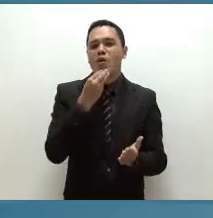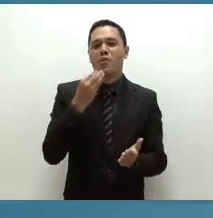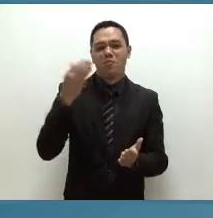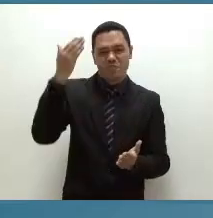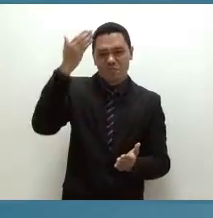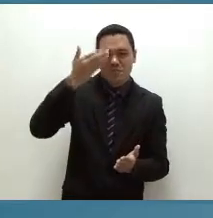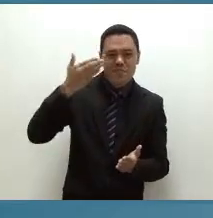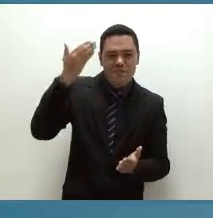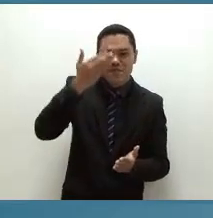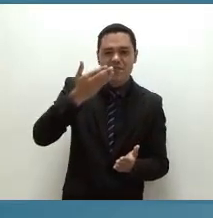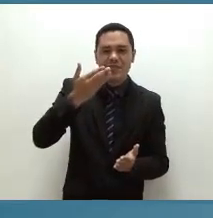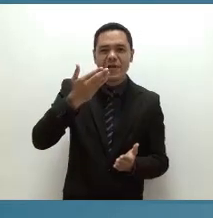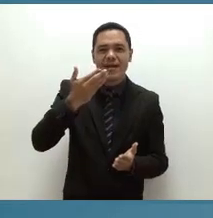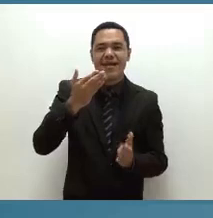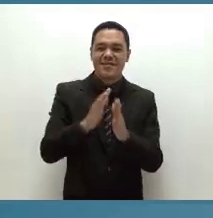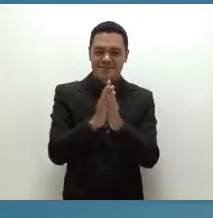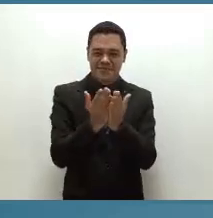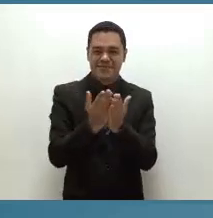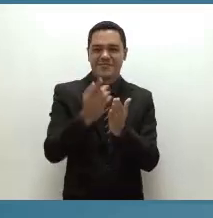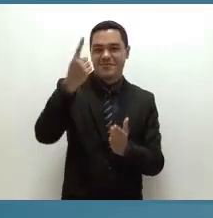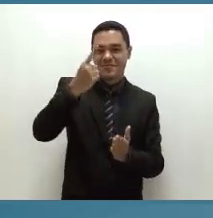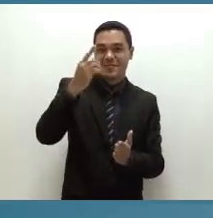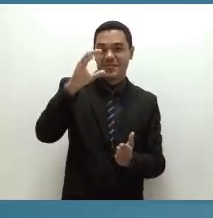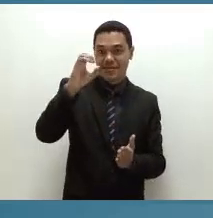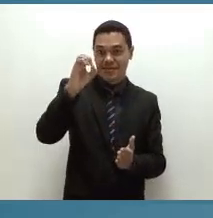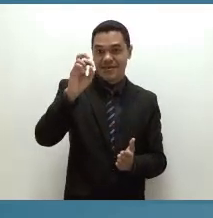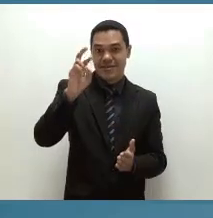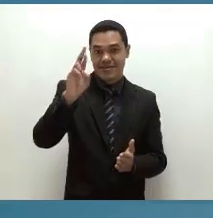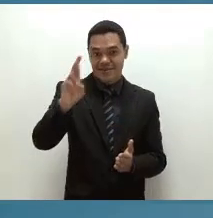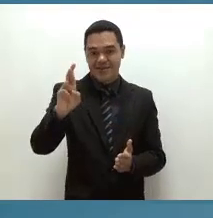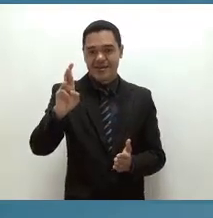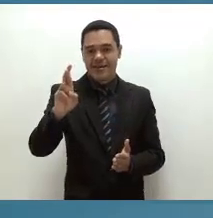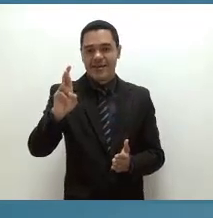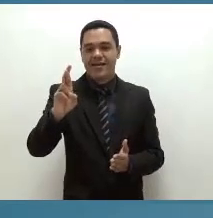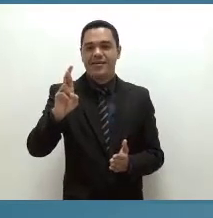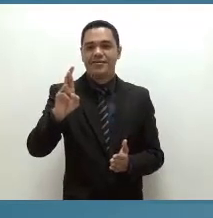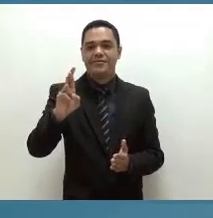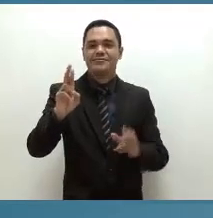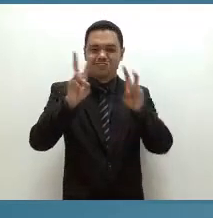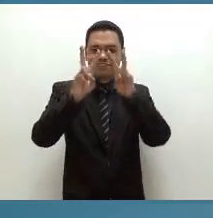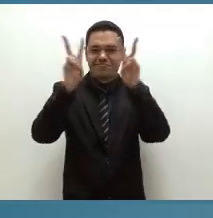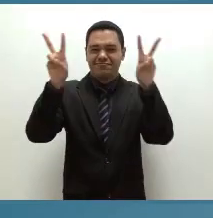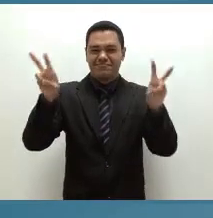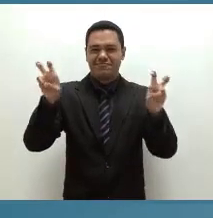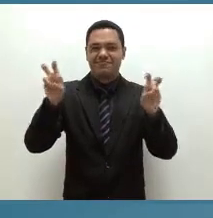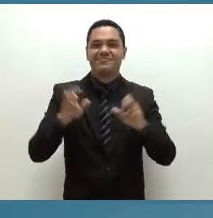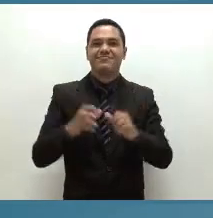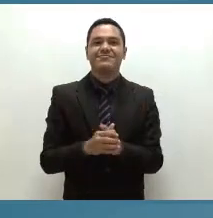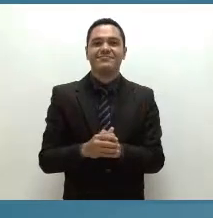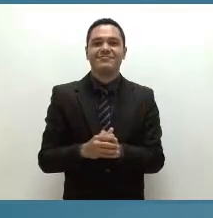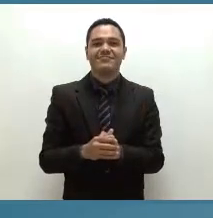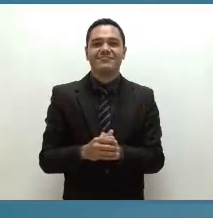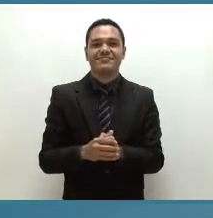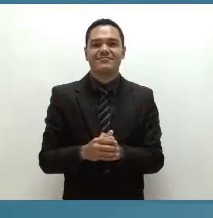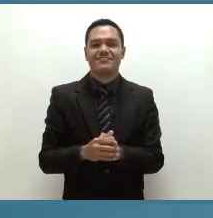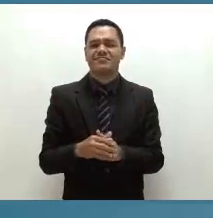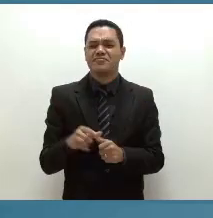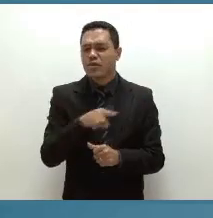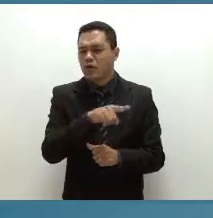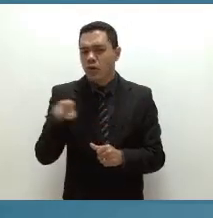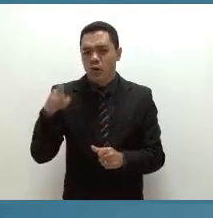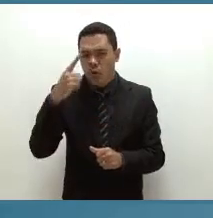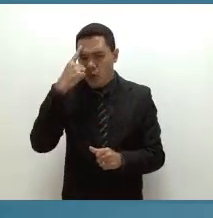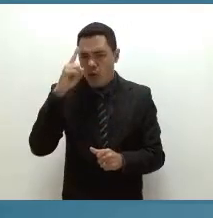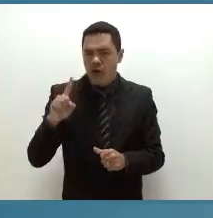Coríntios, há uma passagem que é muito emblemática. Aspas. Ou não sabeis que o vosso